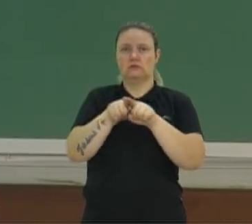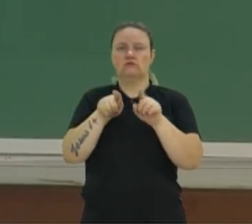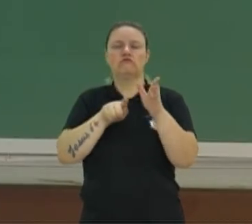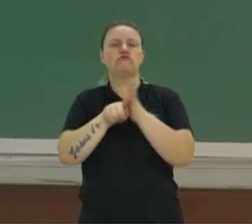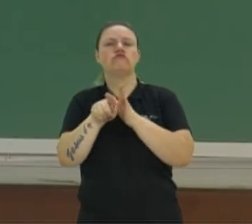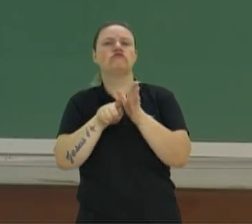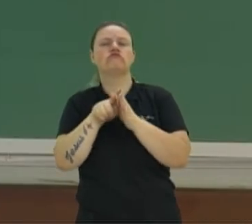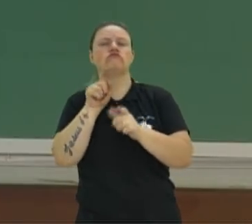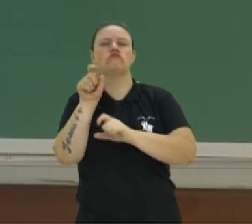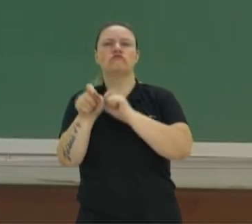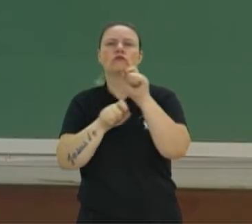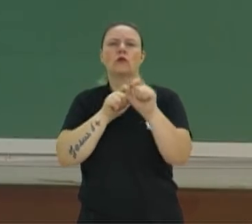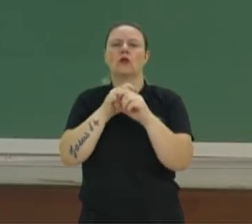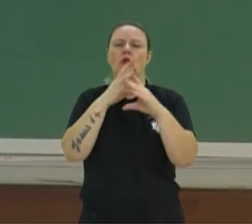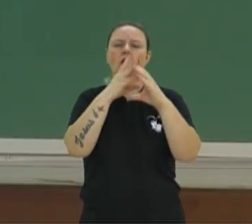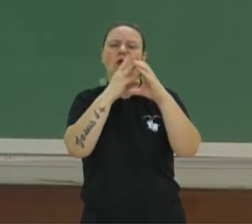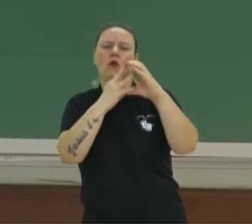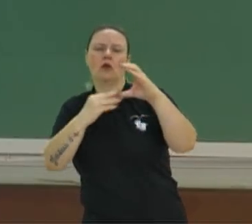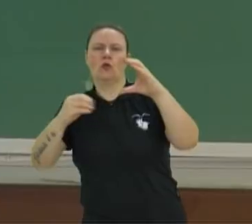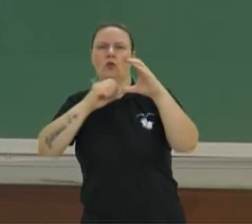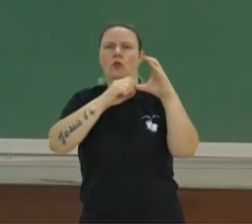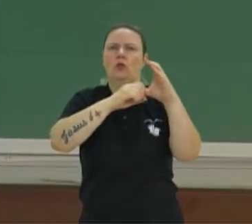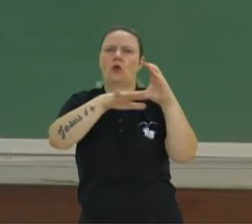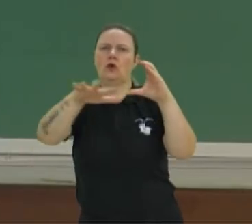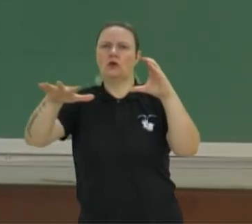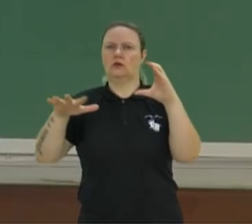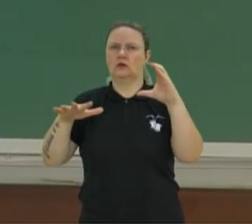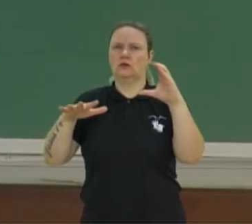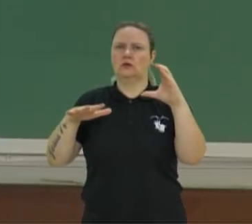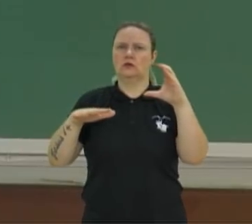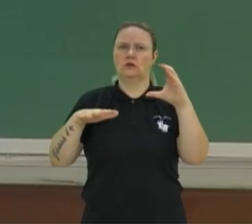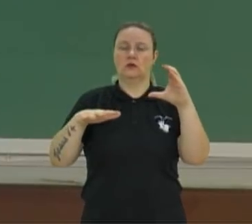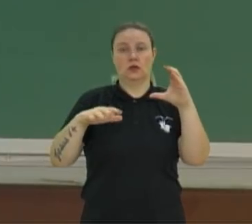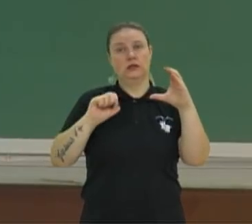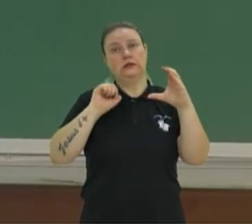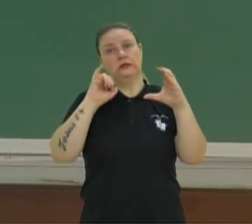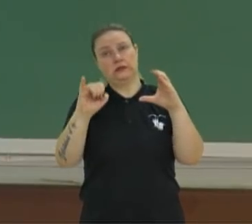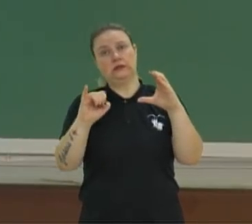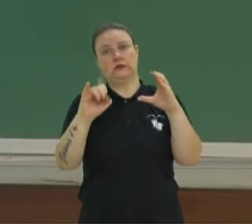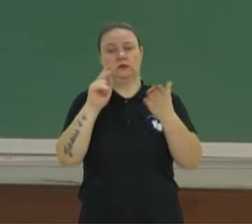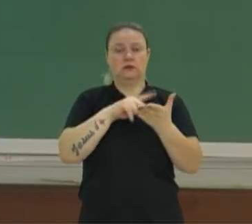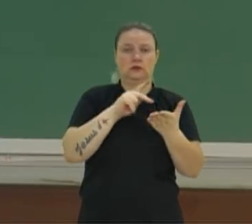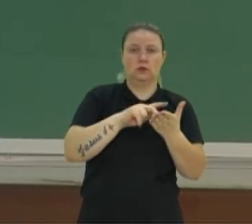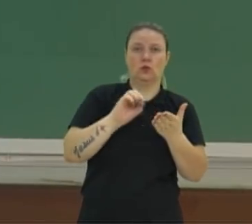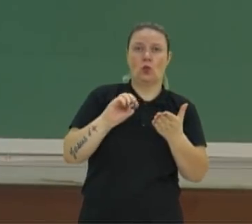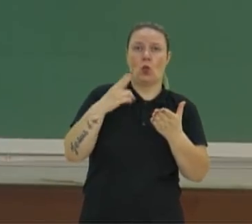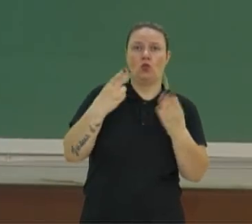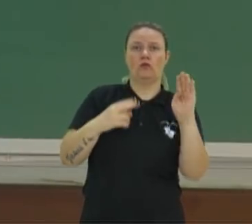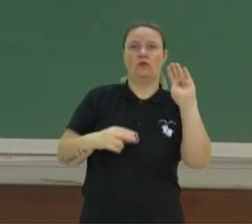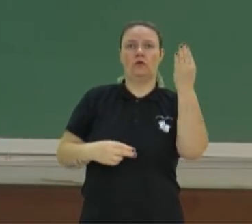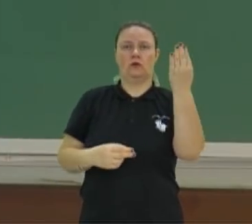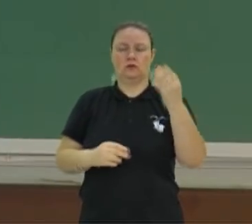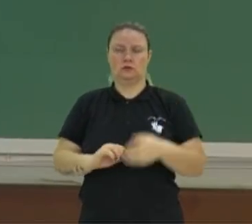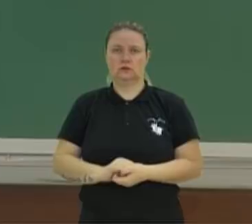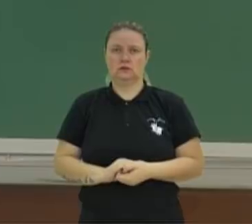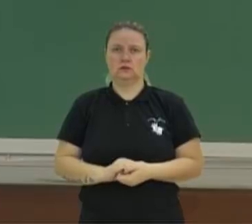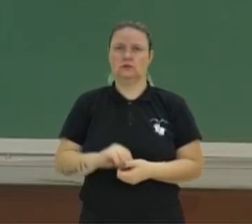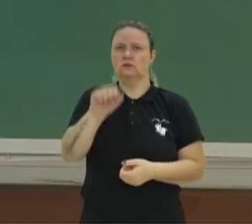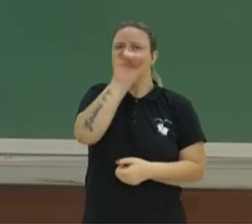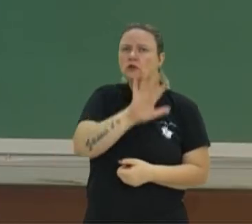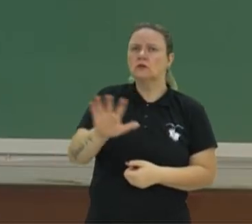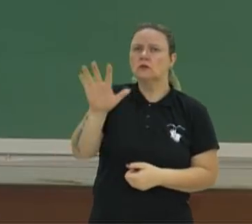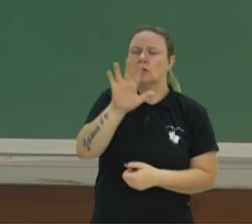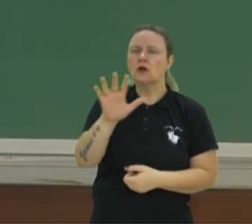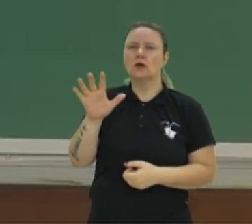perguntar quem compartilhou com você, se ele recebeu, sabe se aquilo é verdadeiro, a imagem do áudio, da imagem, da